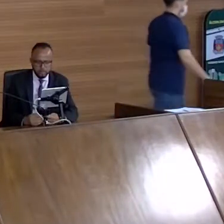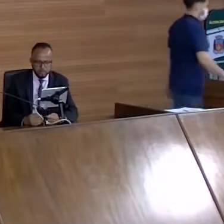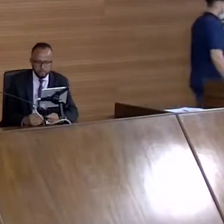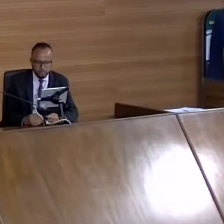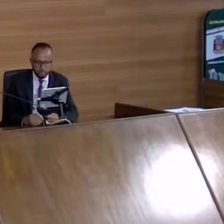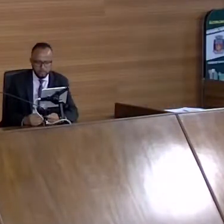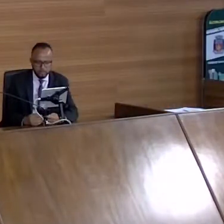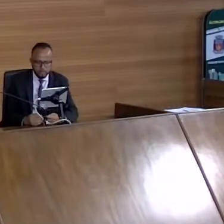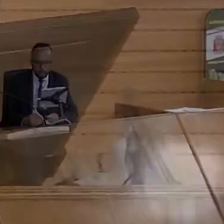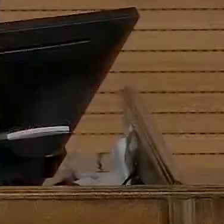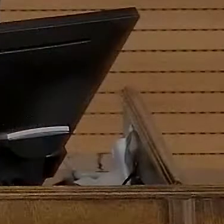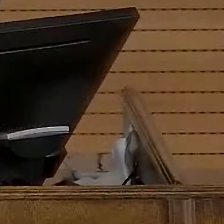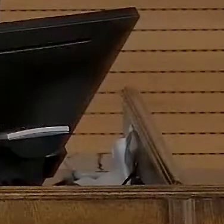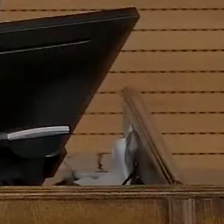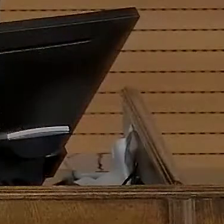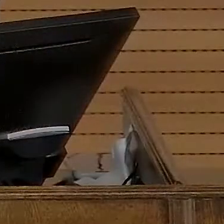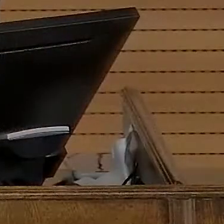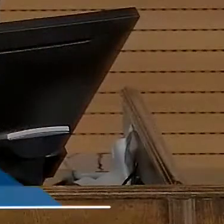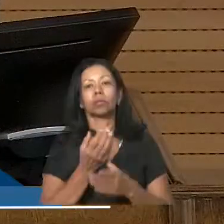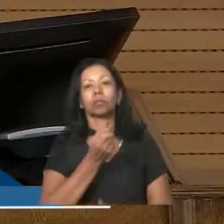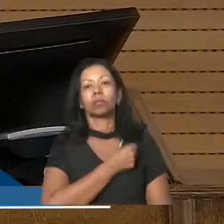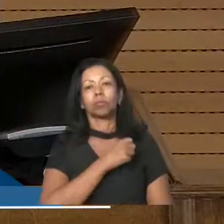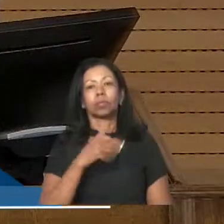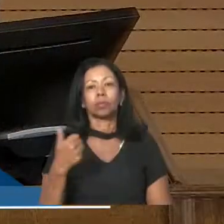O próximo item da pauta é o processo número